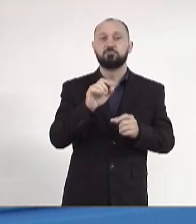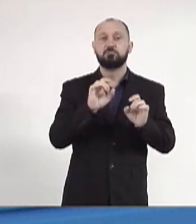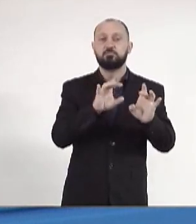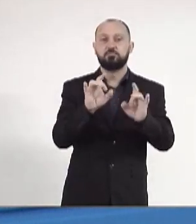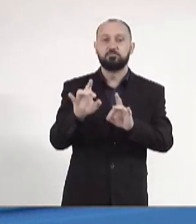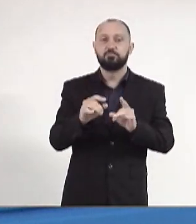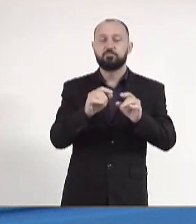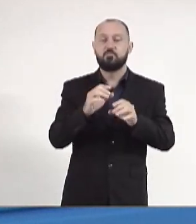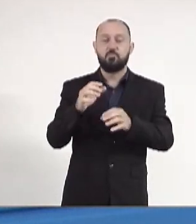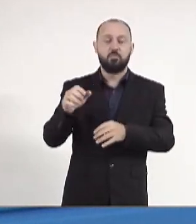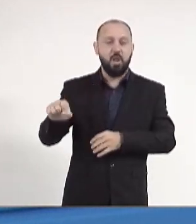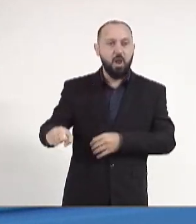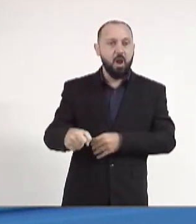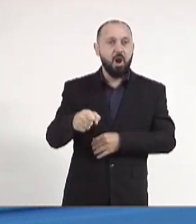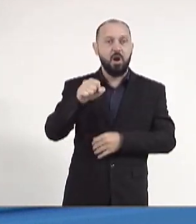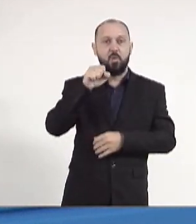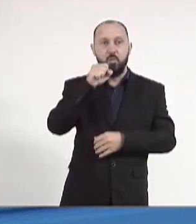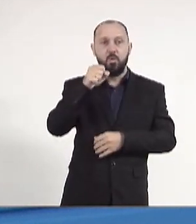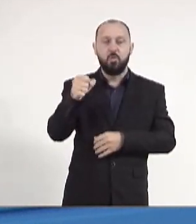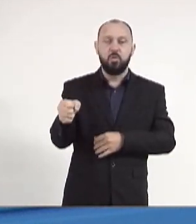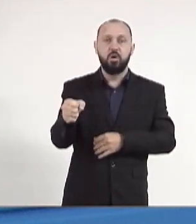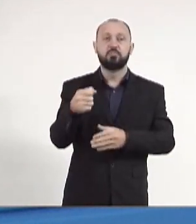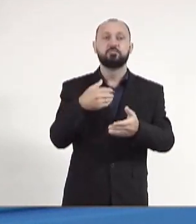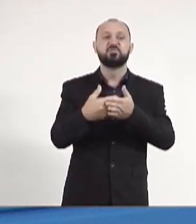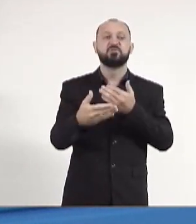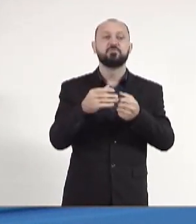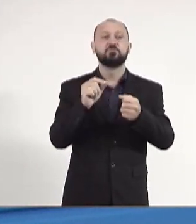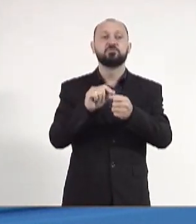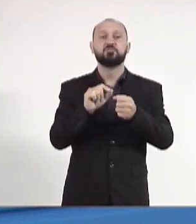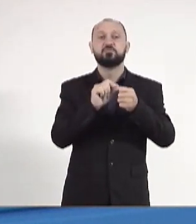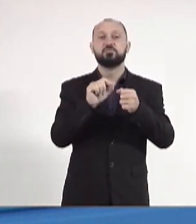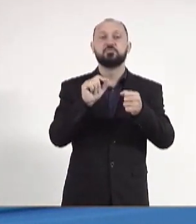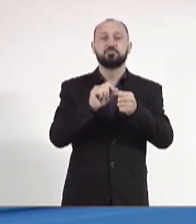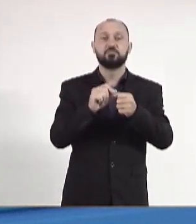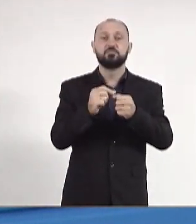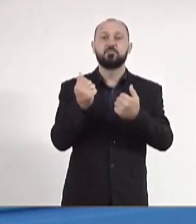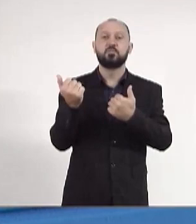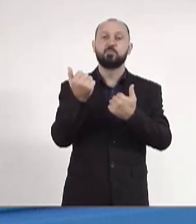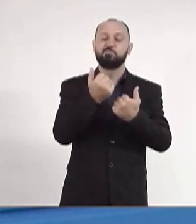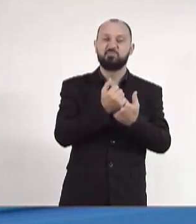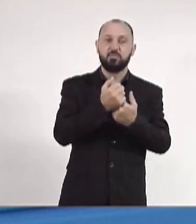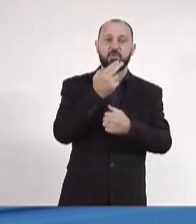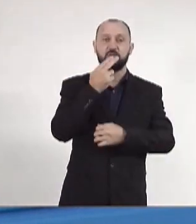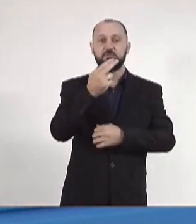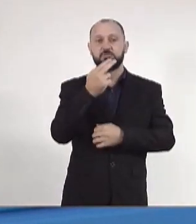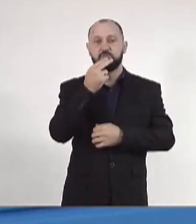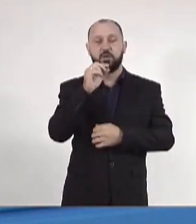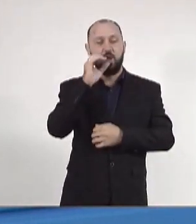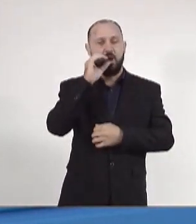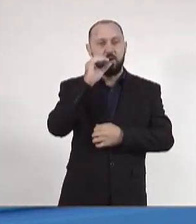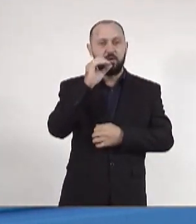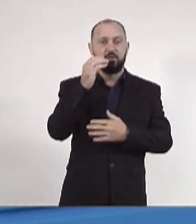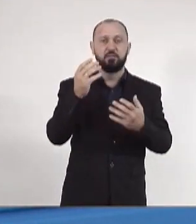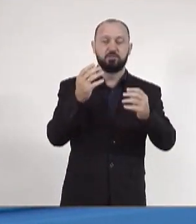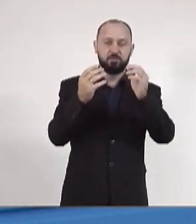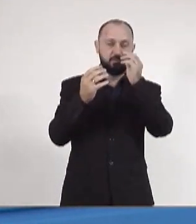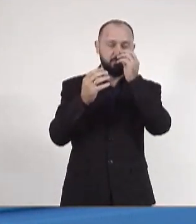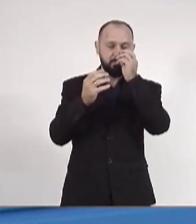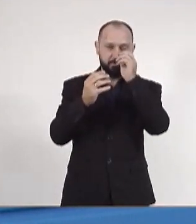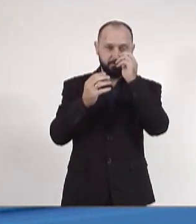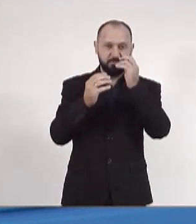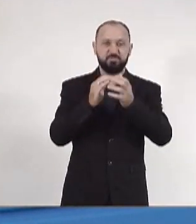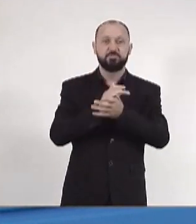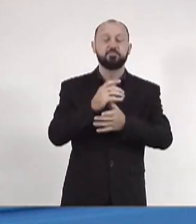e-cigar e narguile, entre outros, que promovem a substituição de cigarro, cigarrilha, charuto, cachimbo e